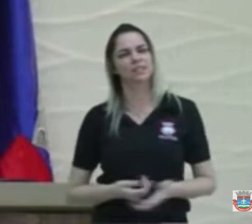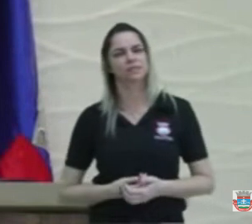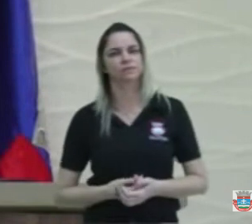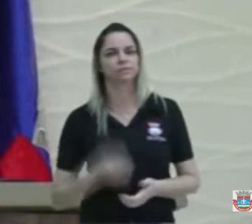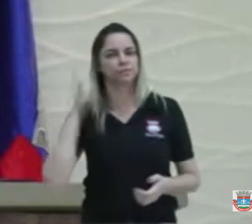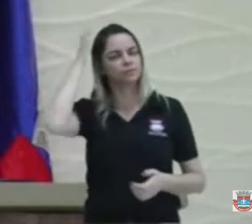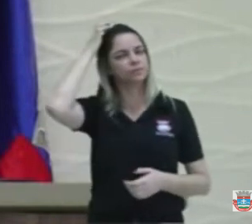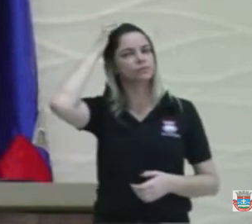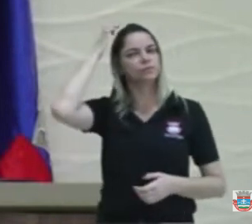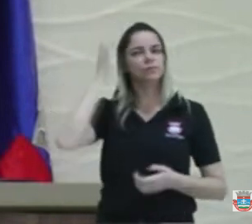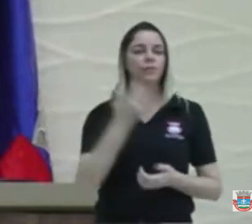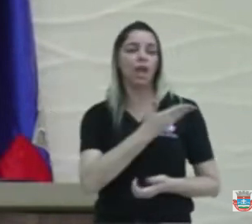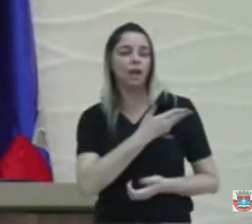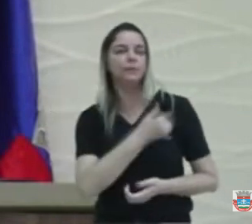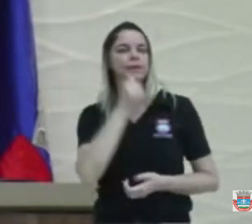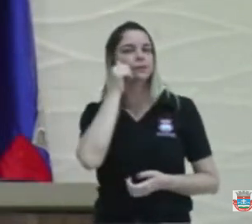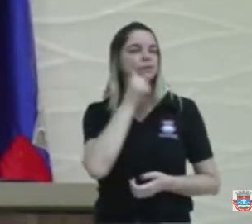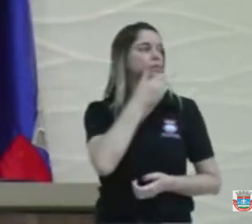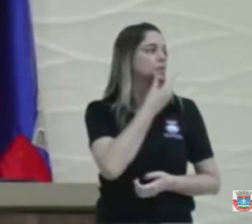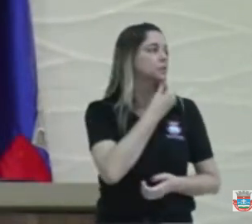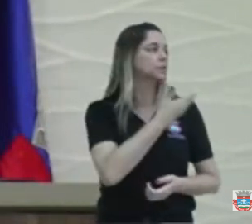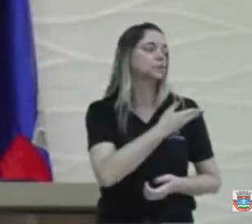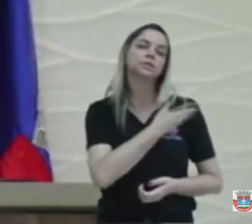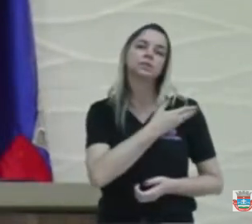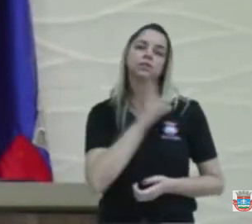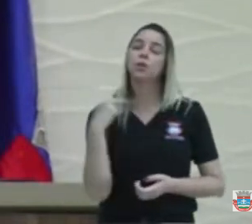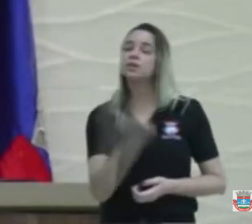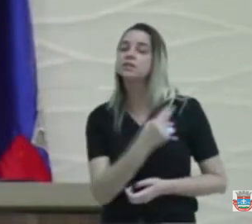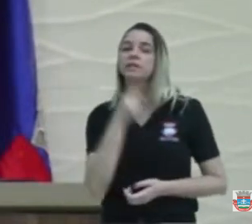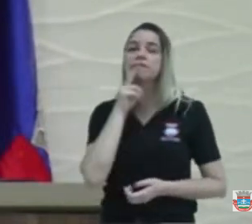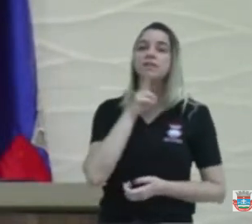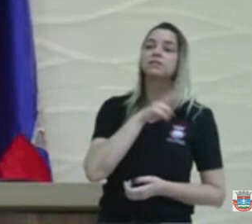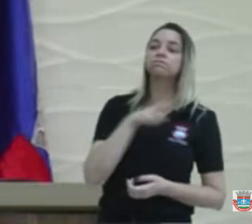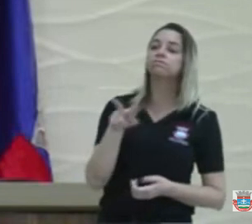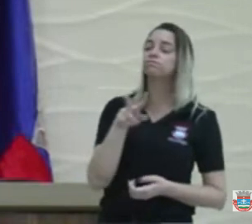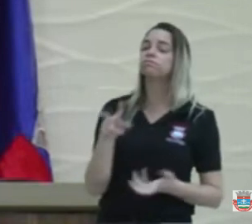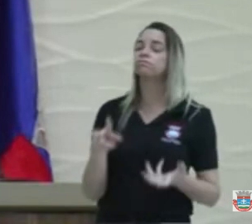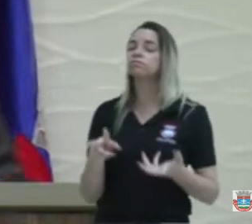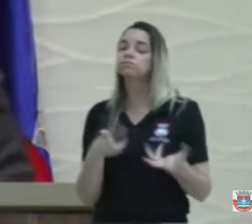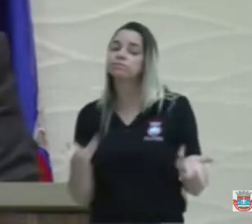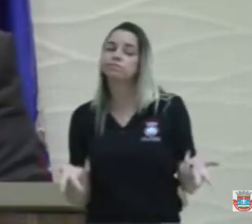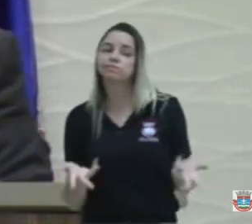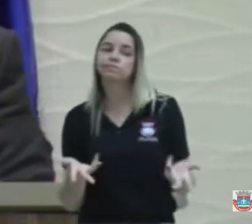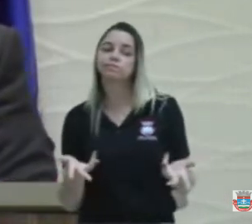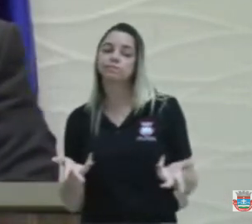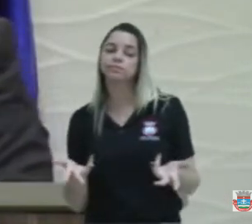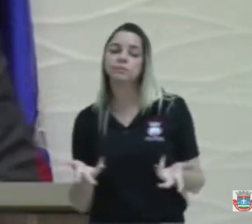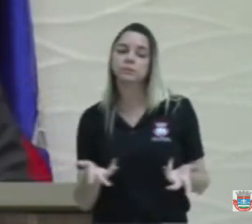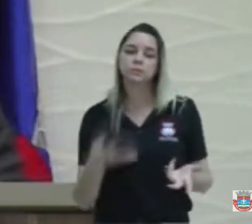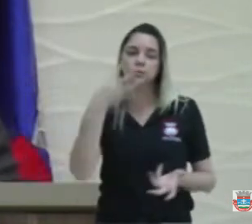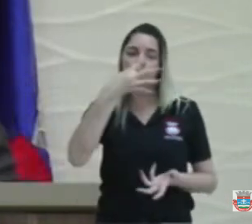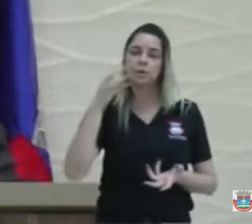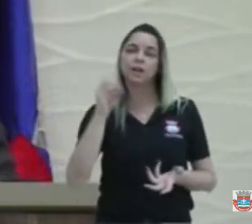Meus amigos e minhas amigas, a gente tem que ver aqui, não vai debater. Dizias com 40%